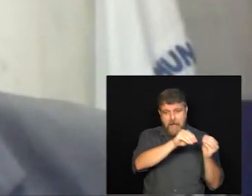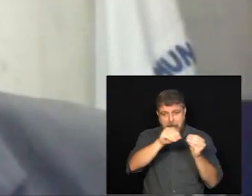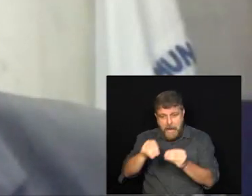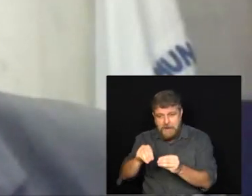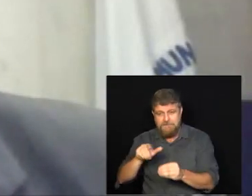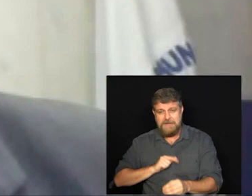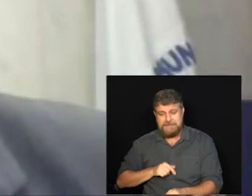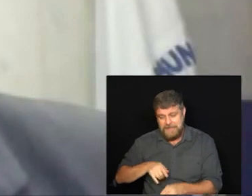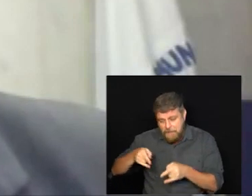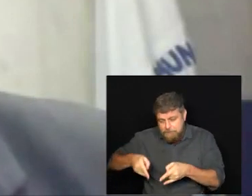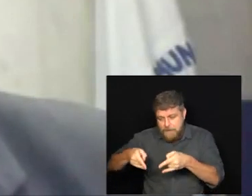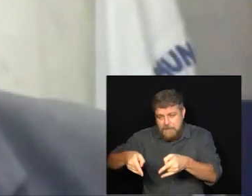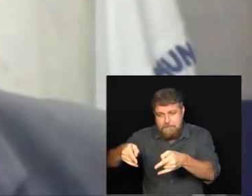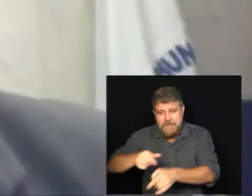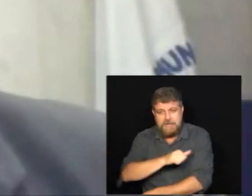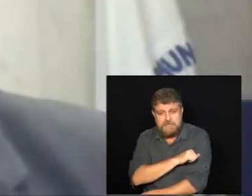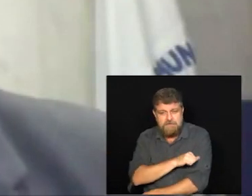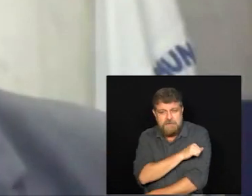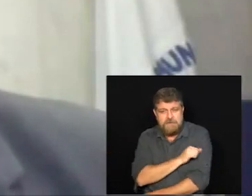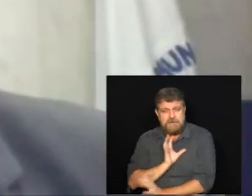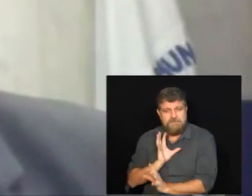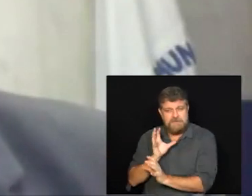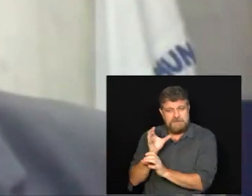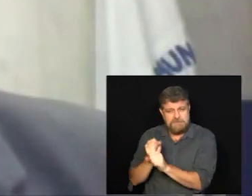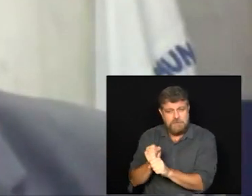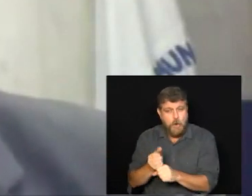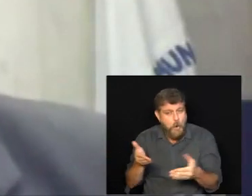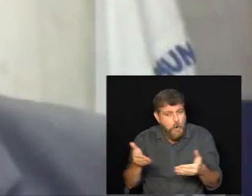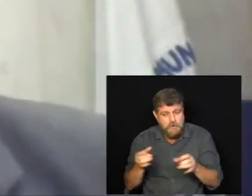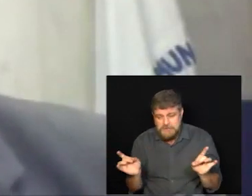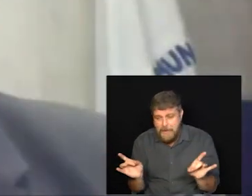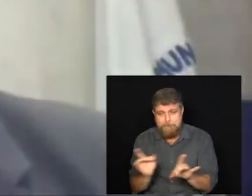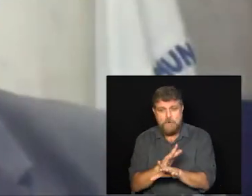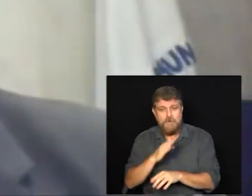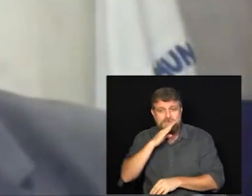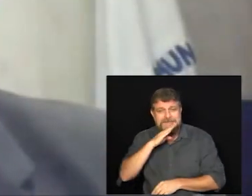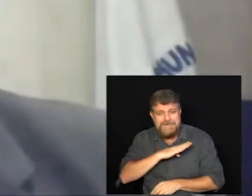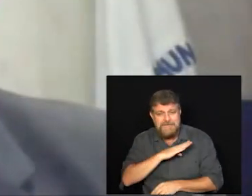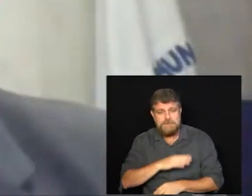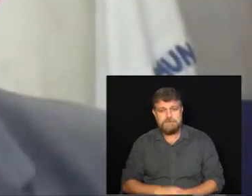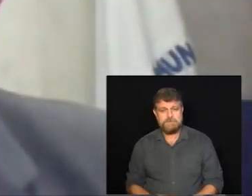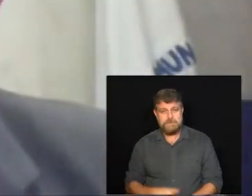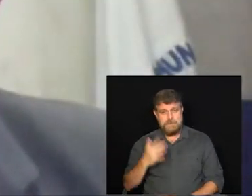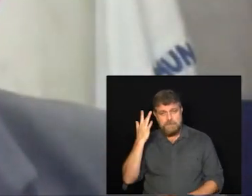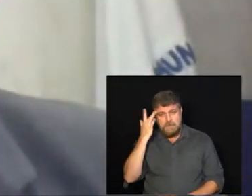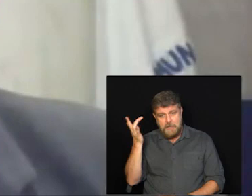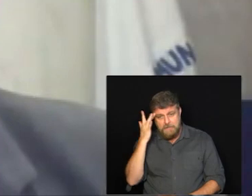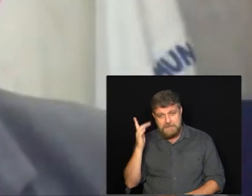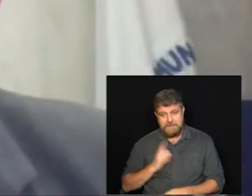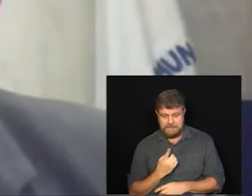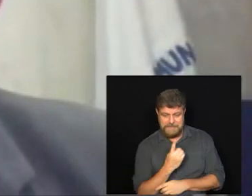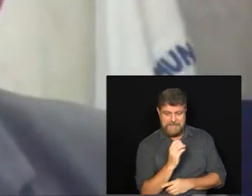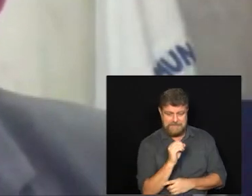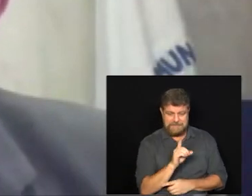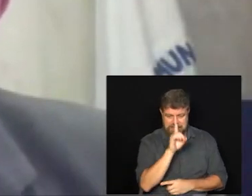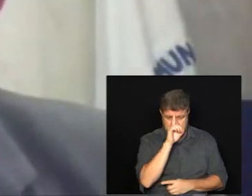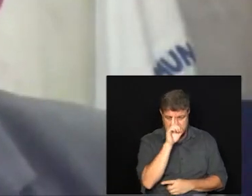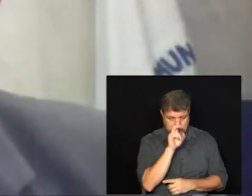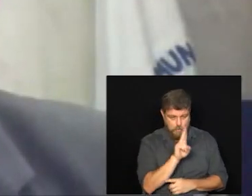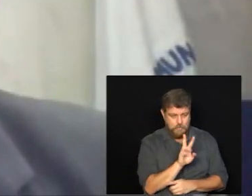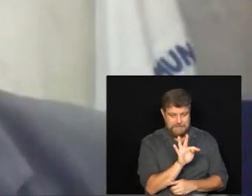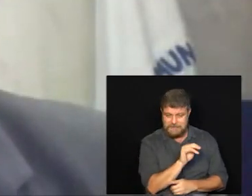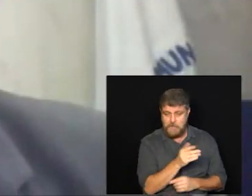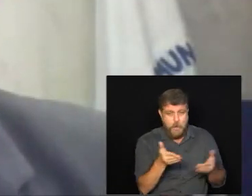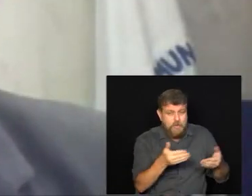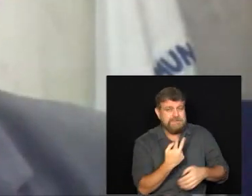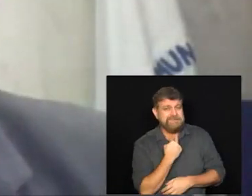de enfermaria, deve se completar esse transporte hoje à tarde. Amanhã vamos levar 10 de UTI, não vamos fazer isso